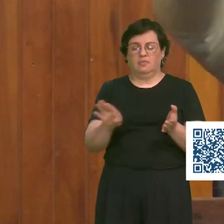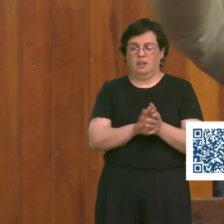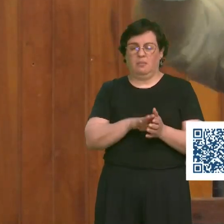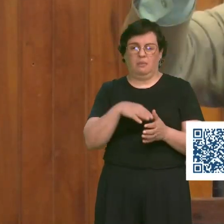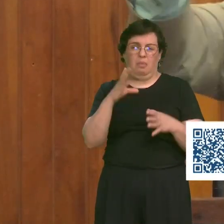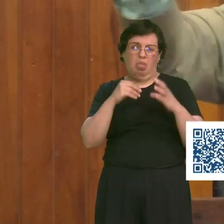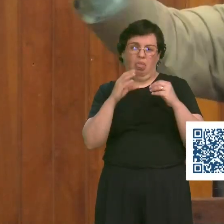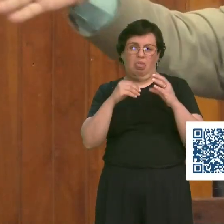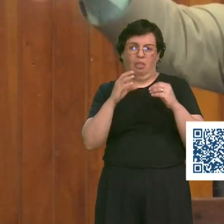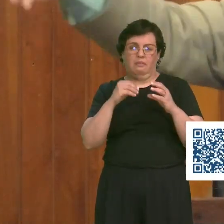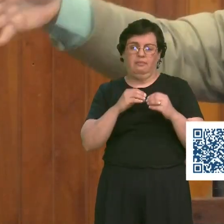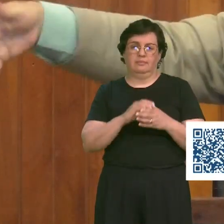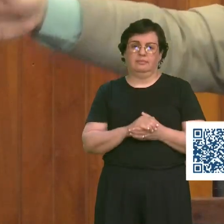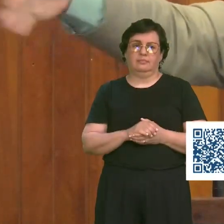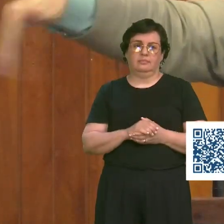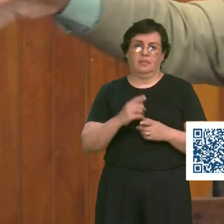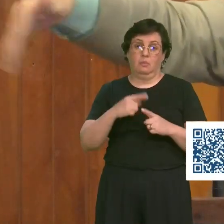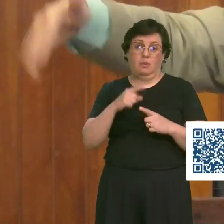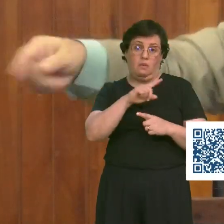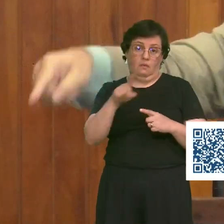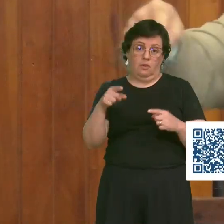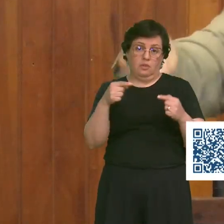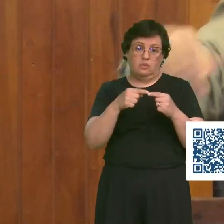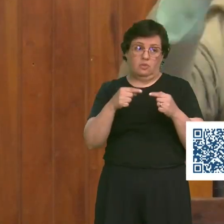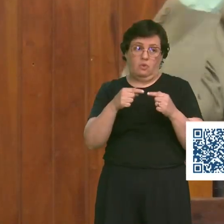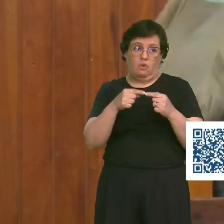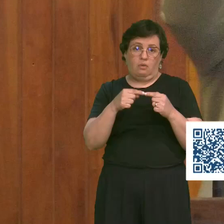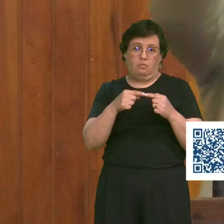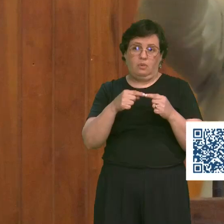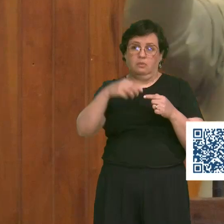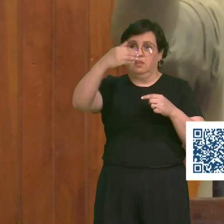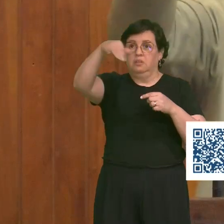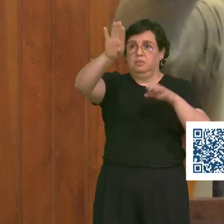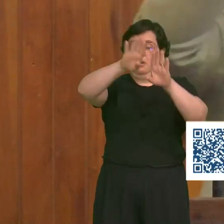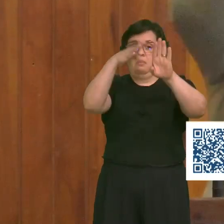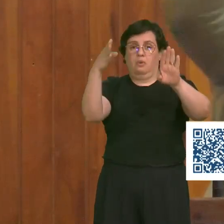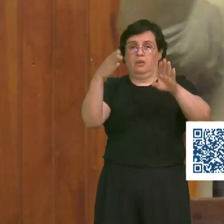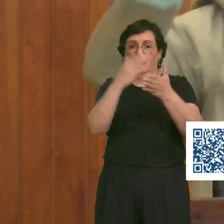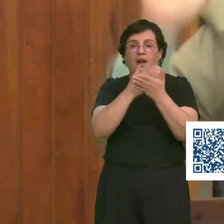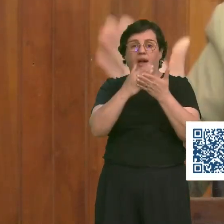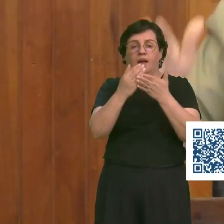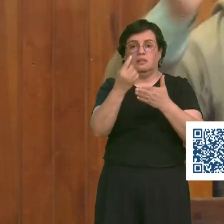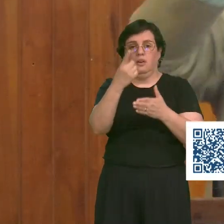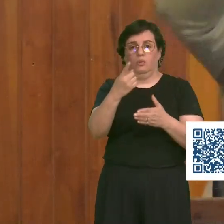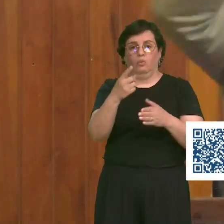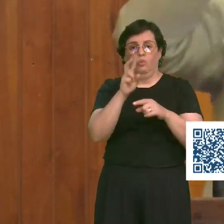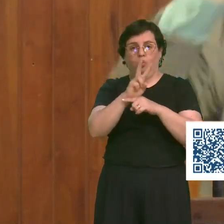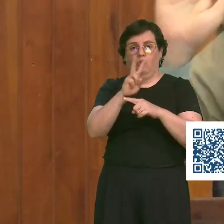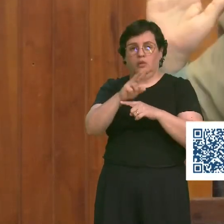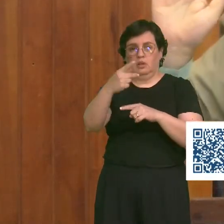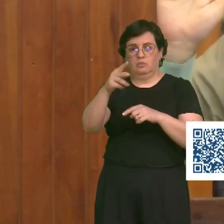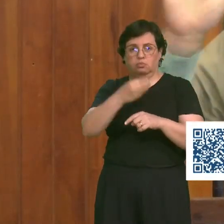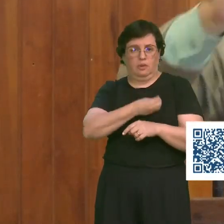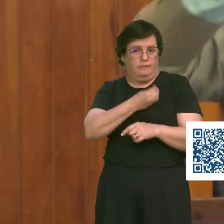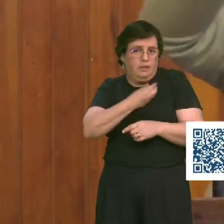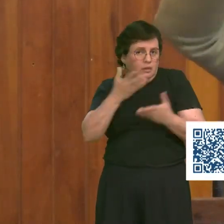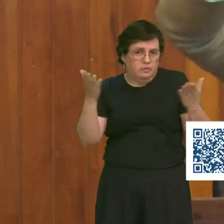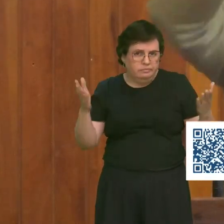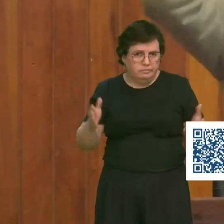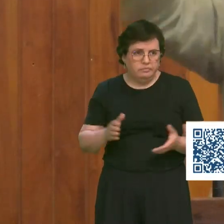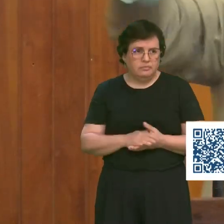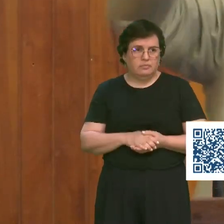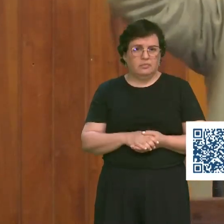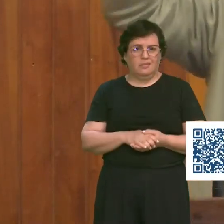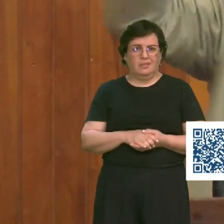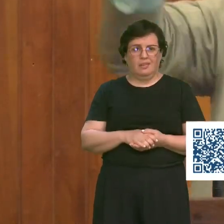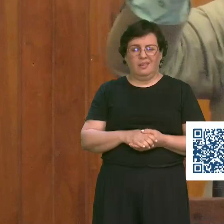Não não vem aqui para isso não até porque o que vocês combinam aqui passou daquela porta cada um vai cuidar do seu feudo vocês não estão nem um com o outro é